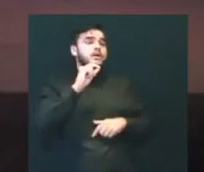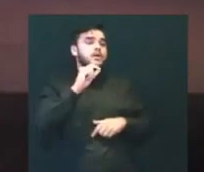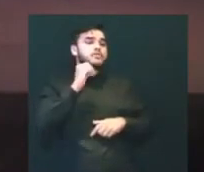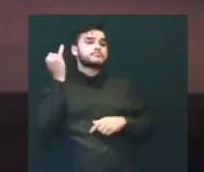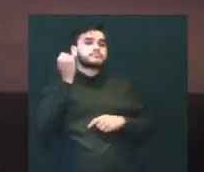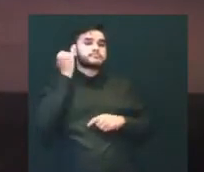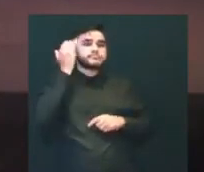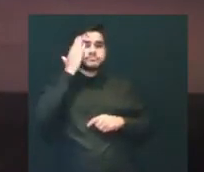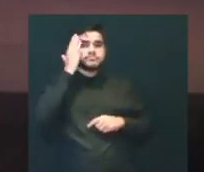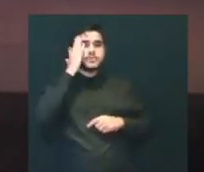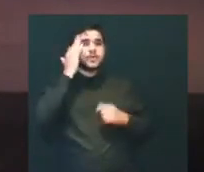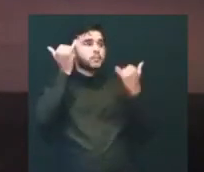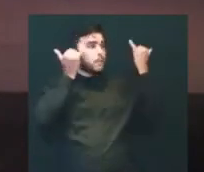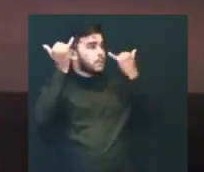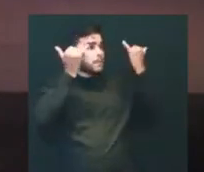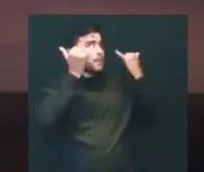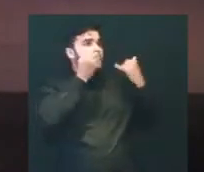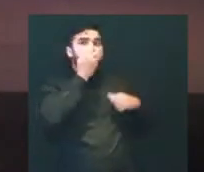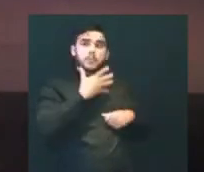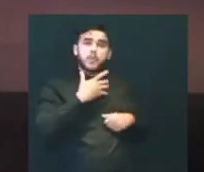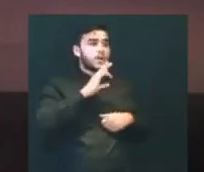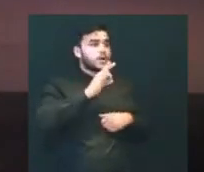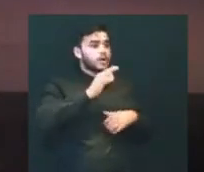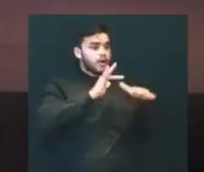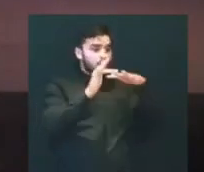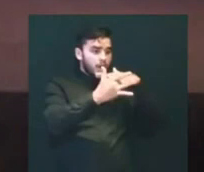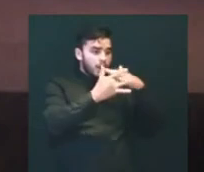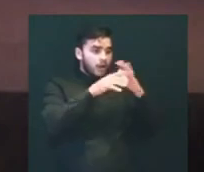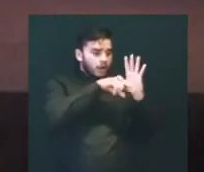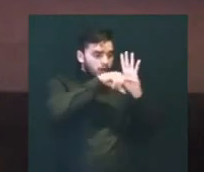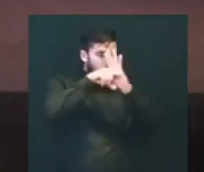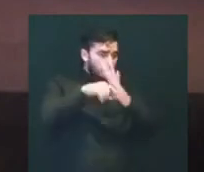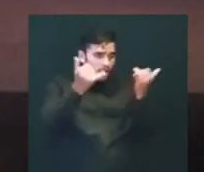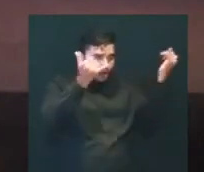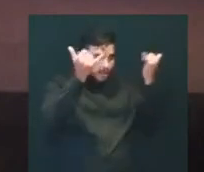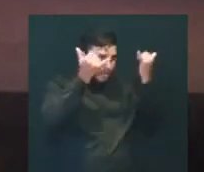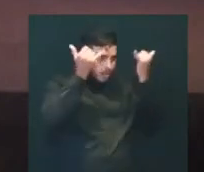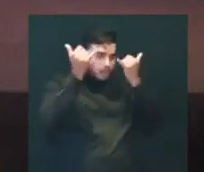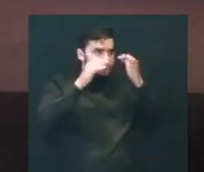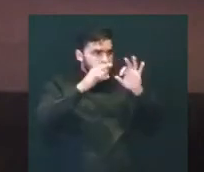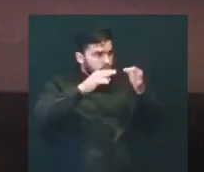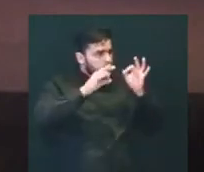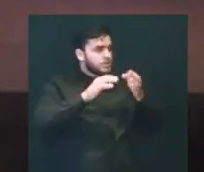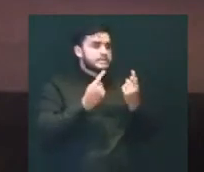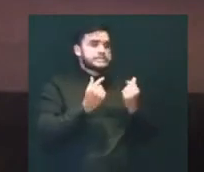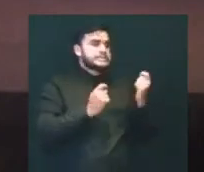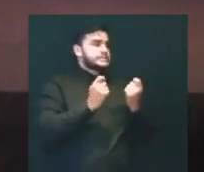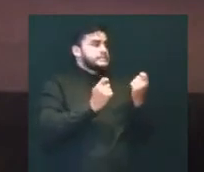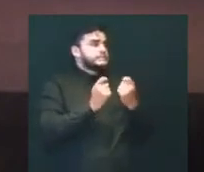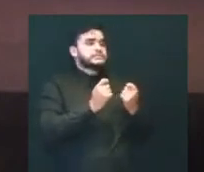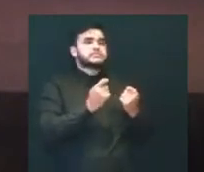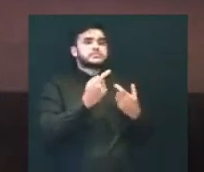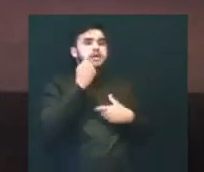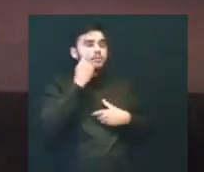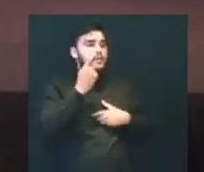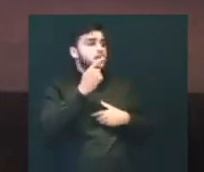forma ou de outra, dar um empoderamento maior para as pessoas que não têm esse recurso financeiro, a utilizar ali